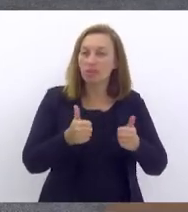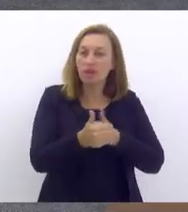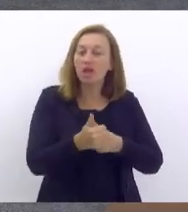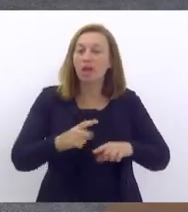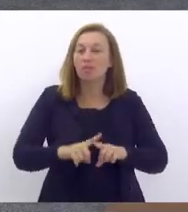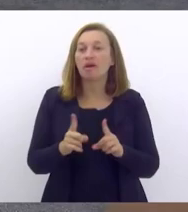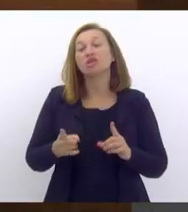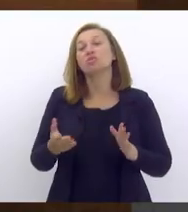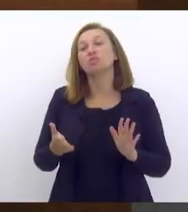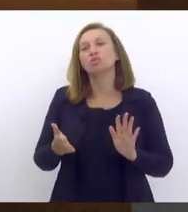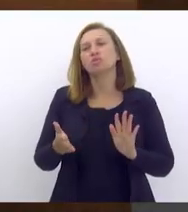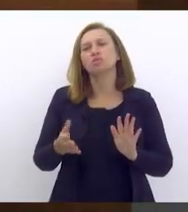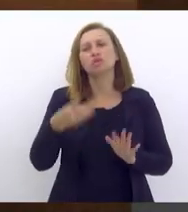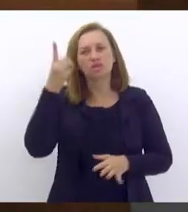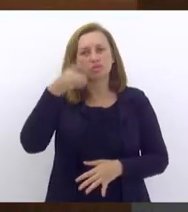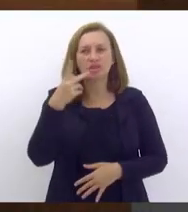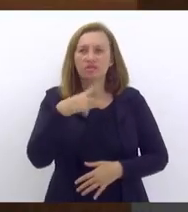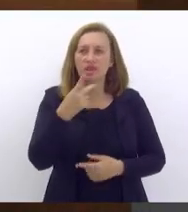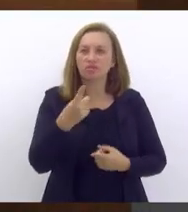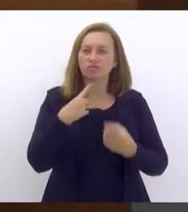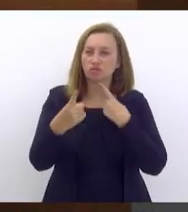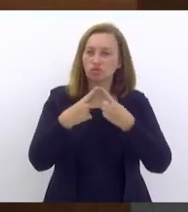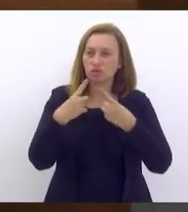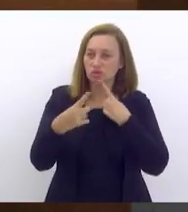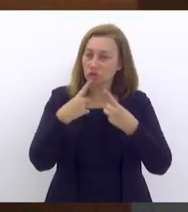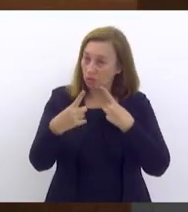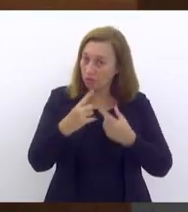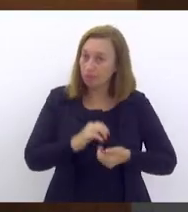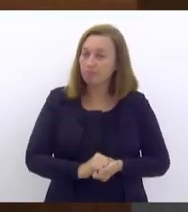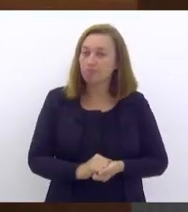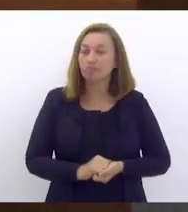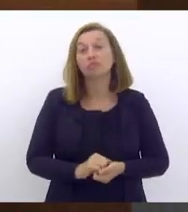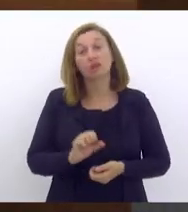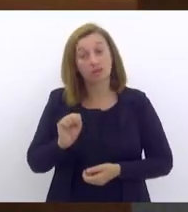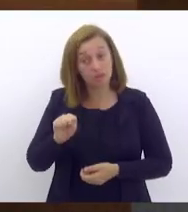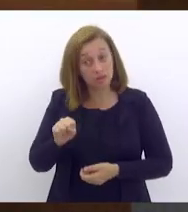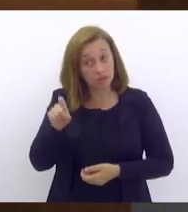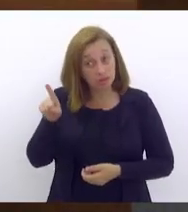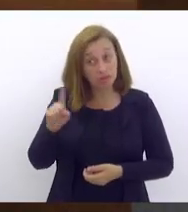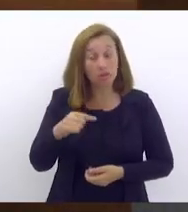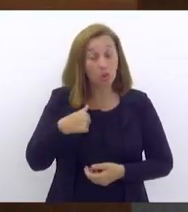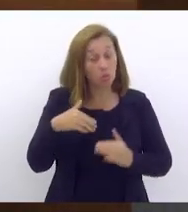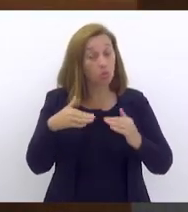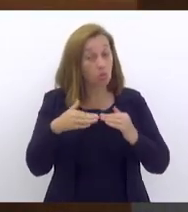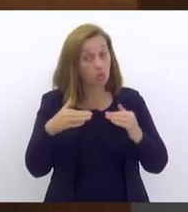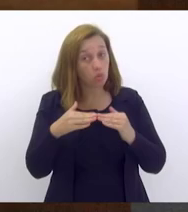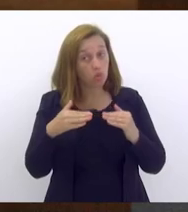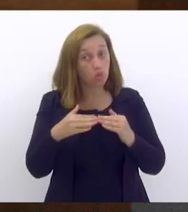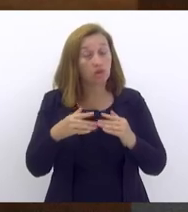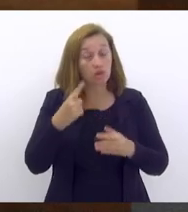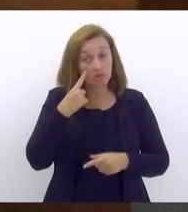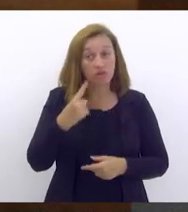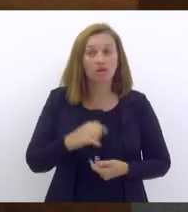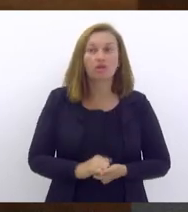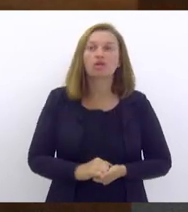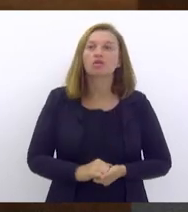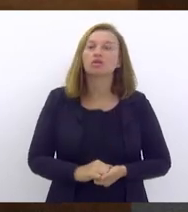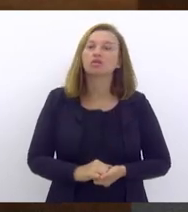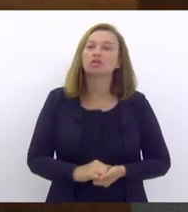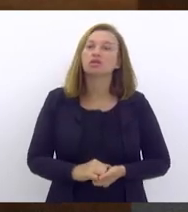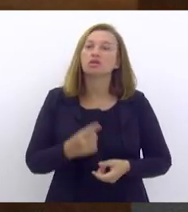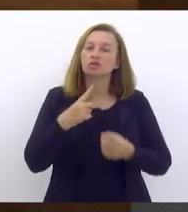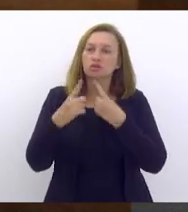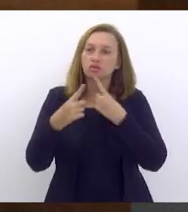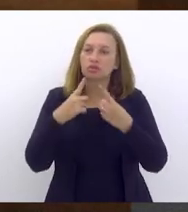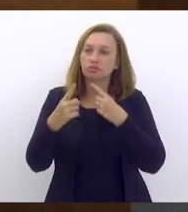ele tem levantado um debate, que é um debate, esse sim, que eu concordo que a gente tem que enfrentar, que é o